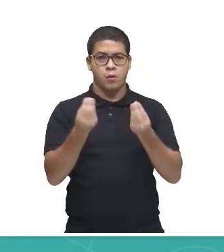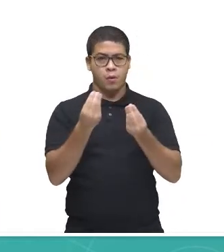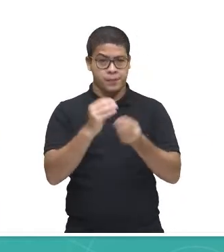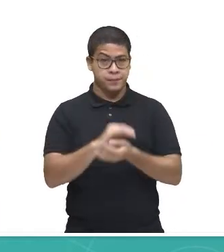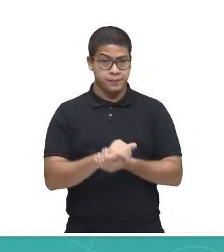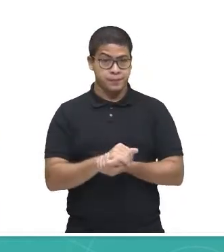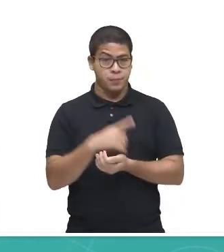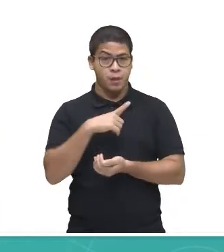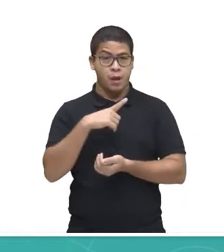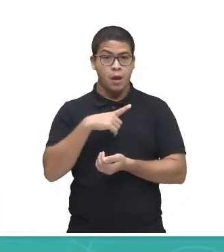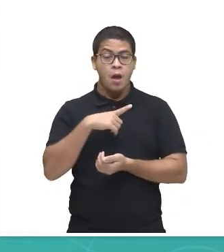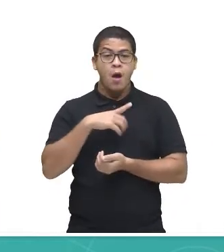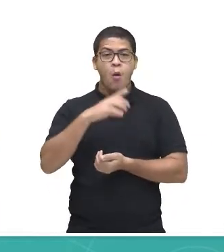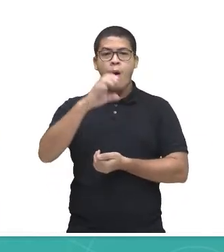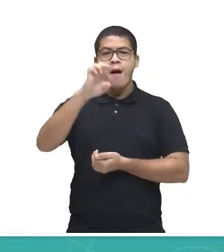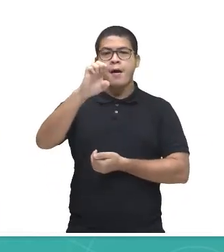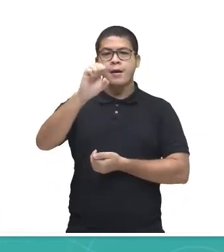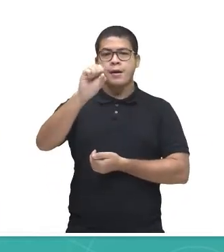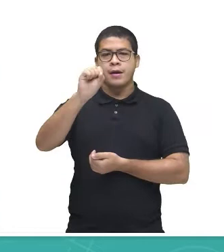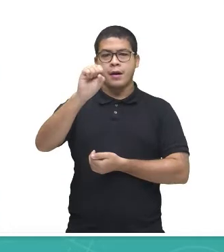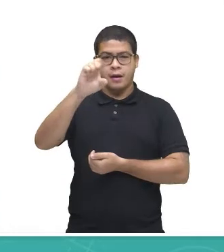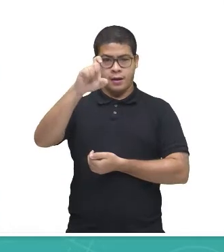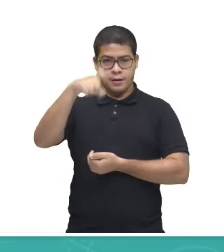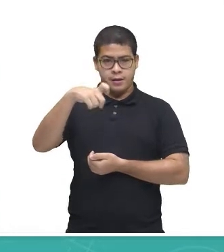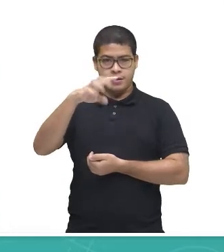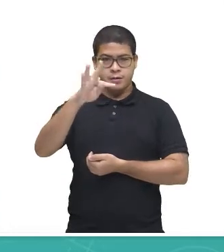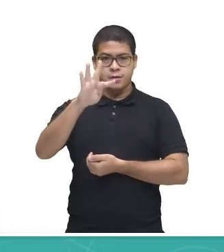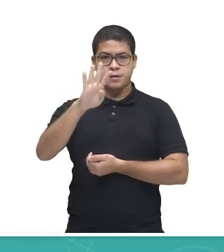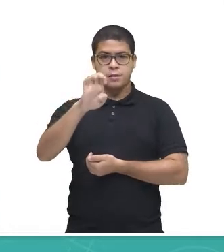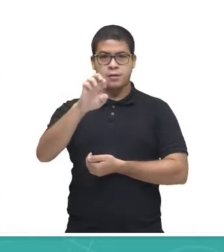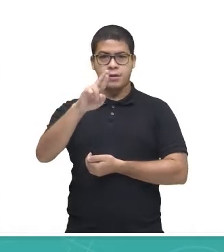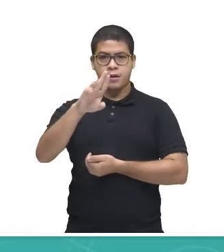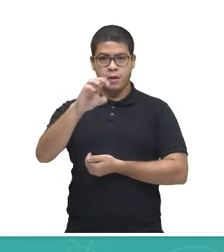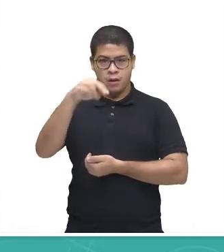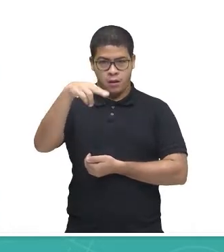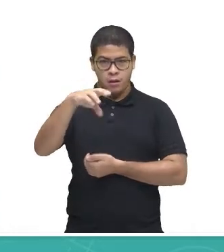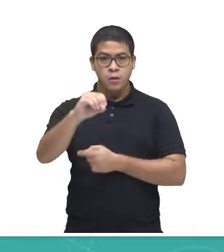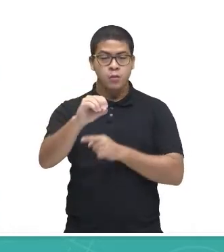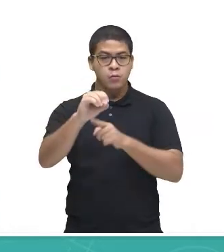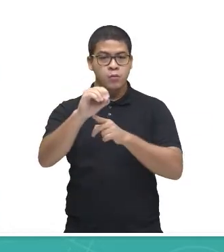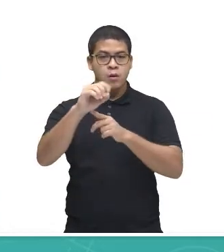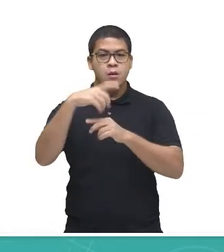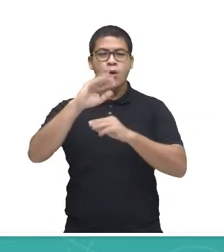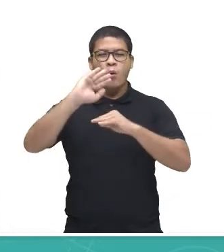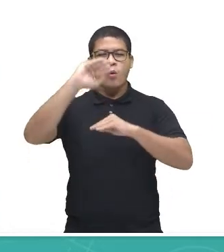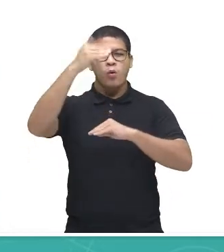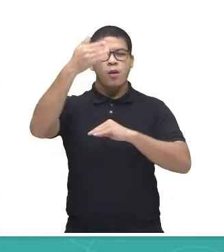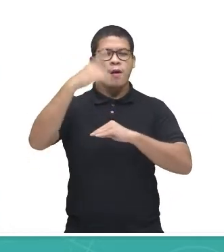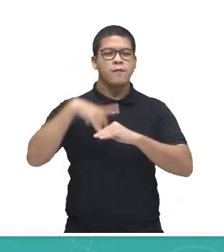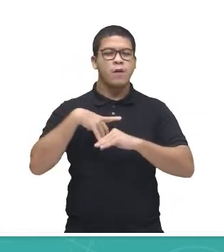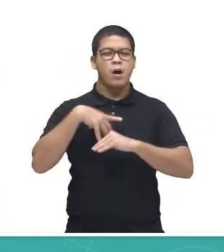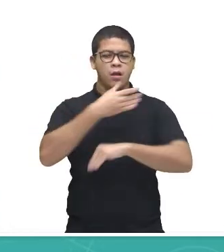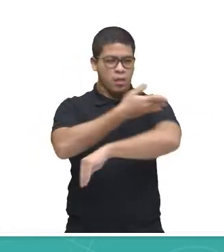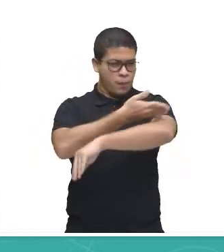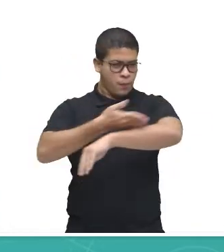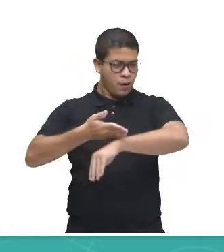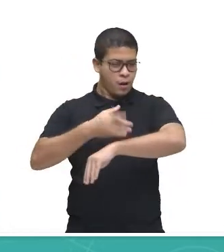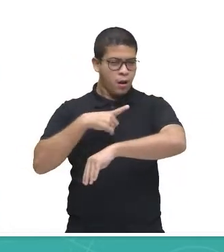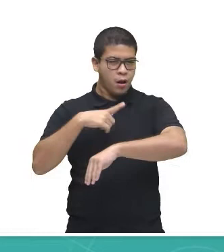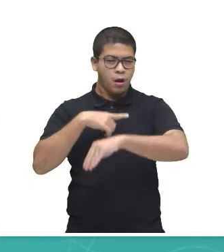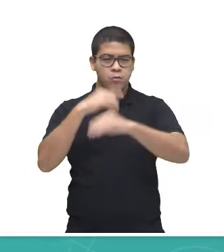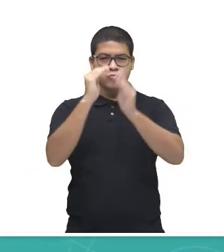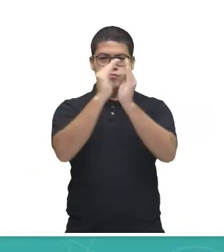se eu tenho uma reta transversal que vai cortar duas retas paralelas, e essa